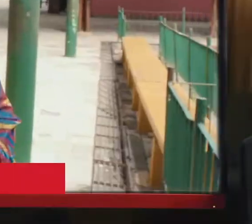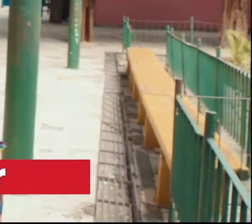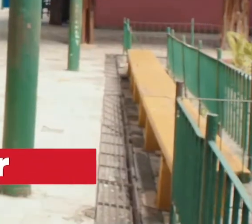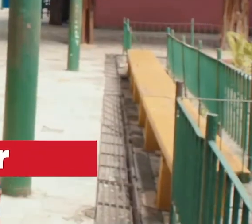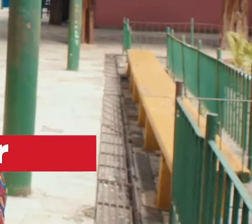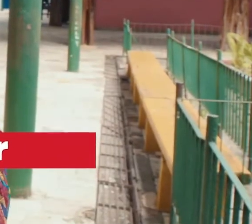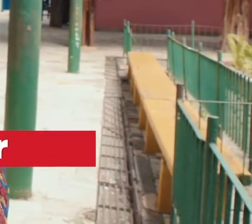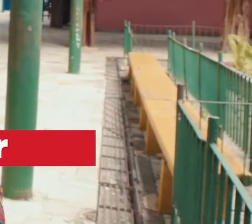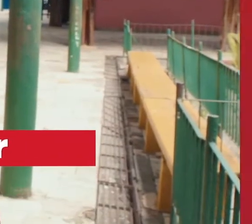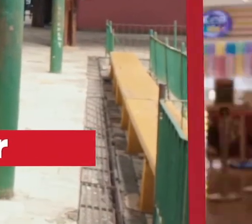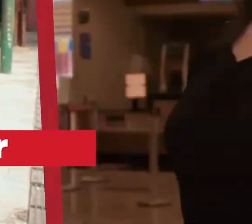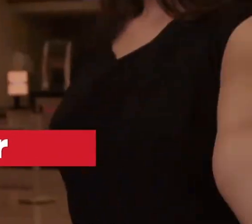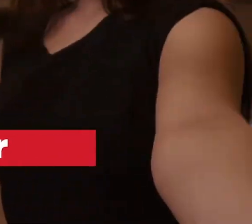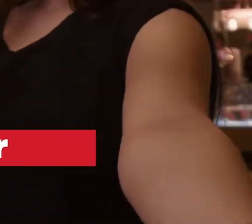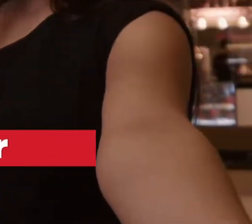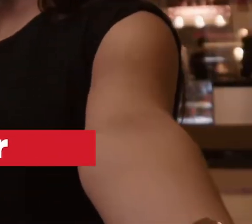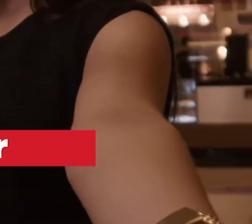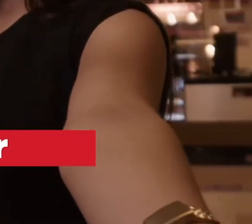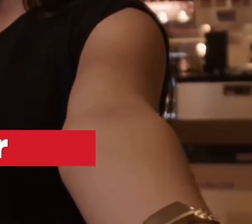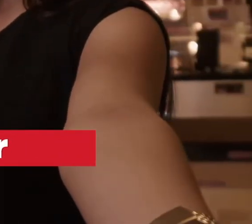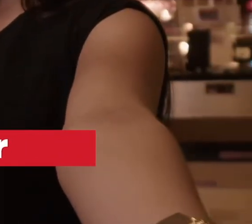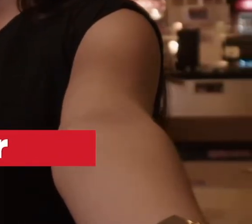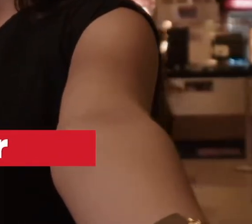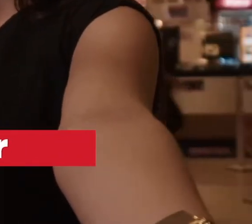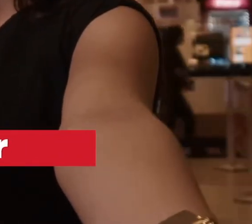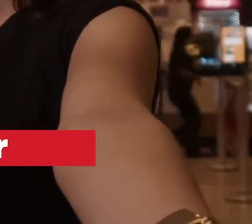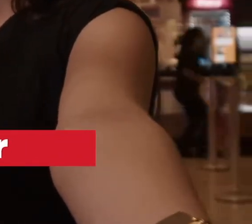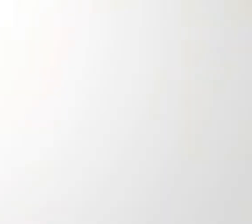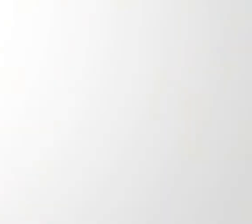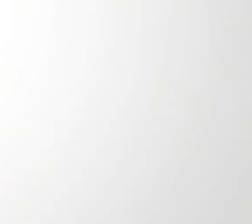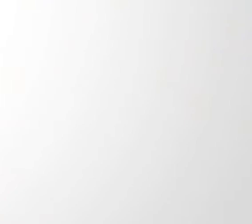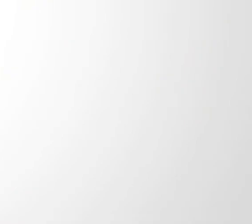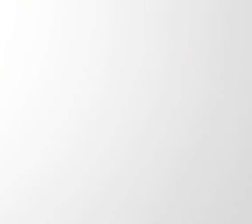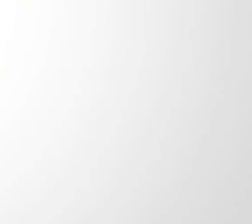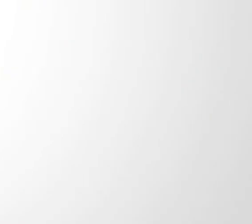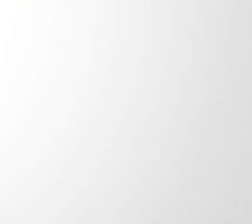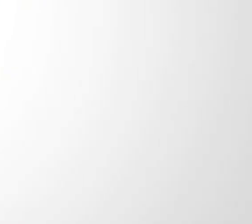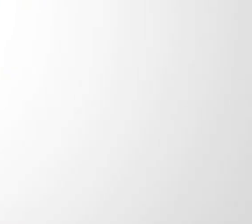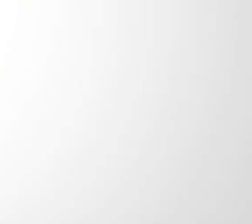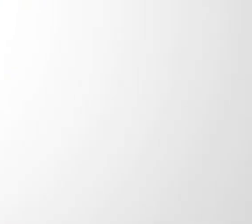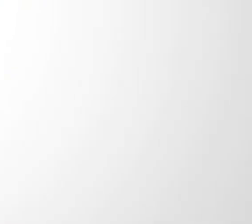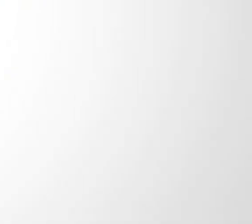mais plataforma Gonçalves dia aprenda onde estiver